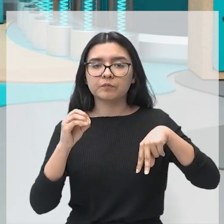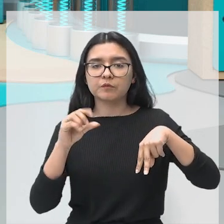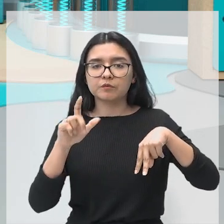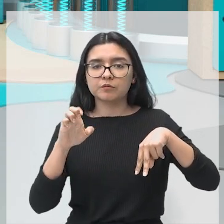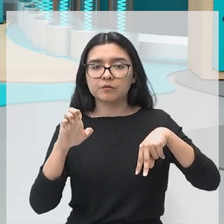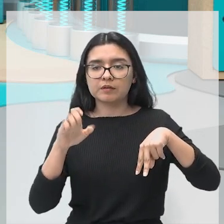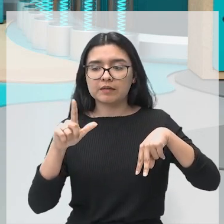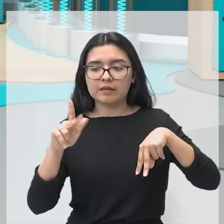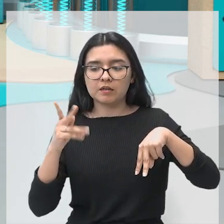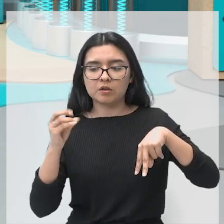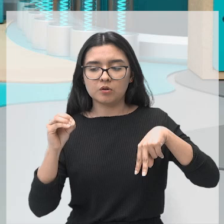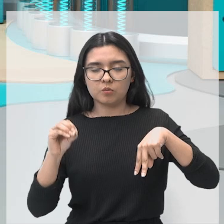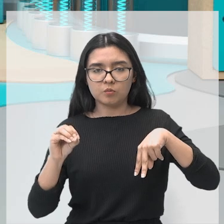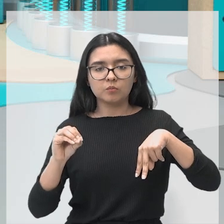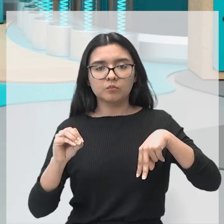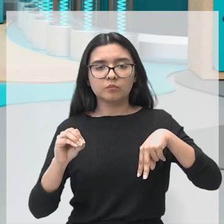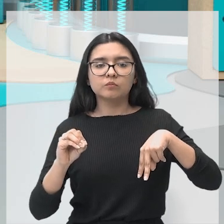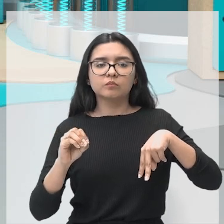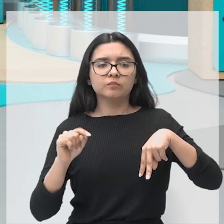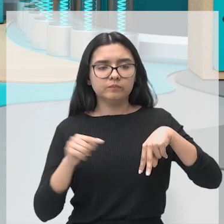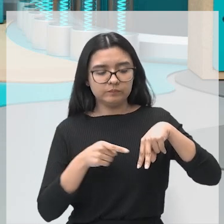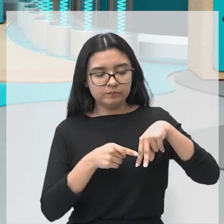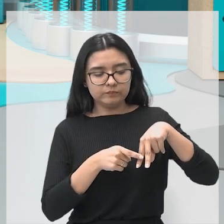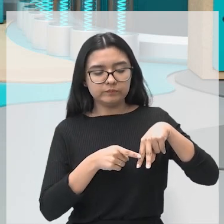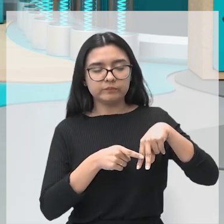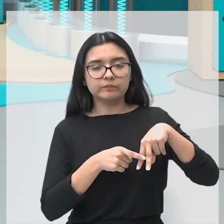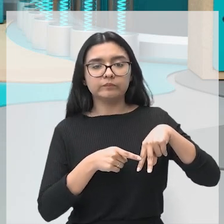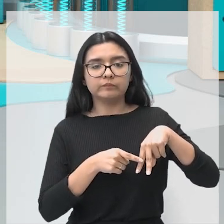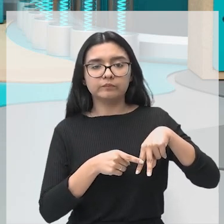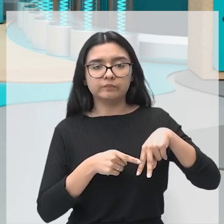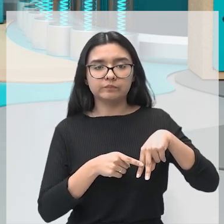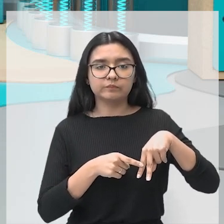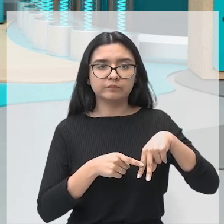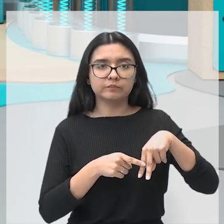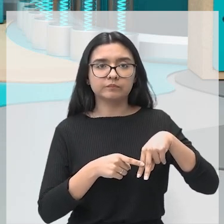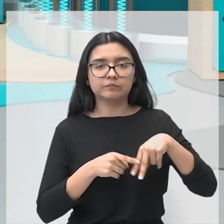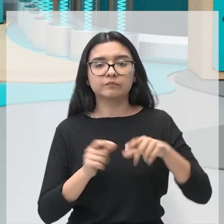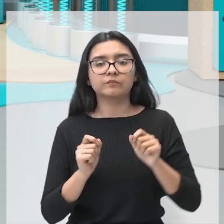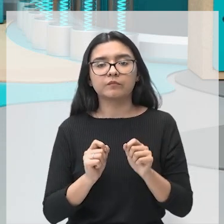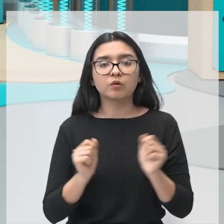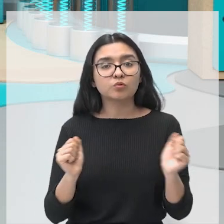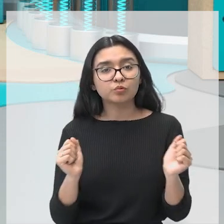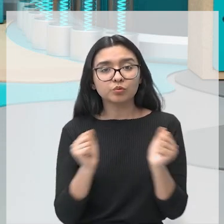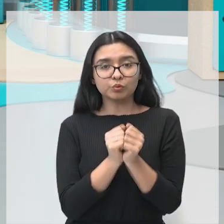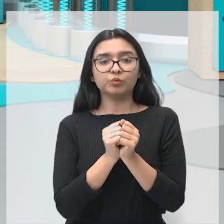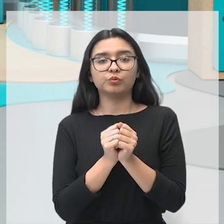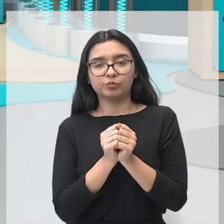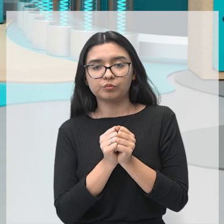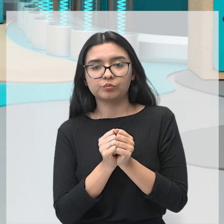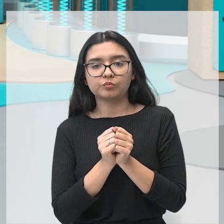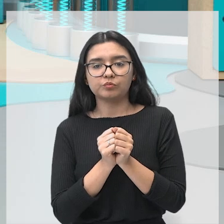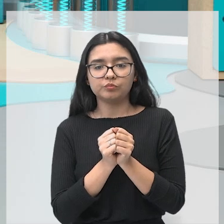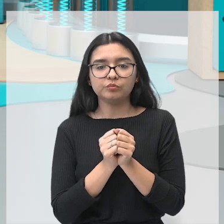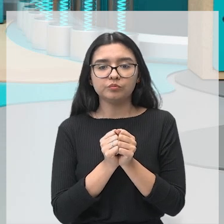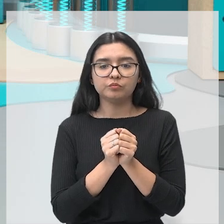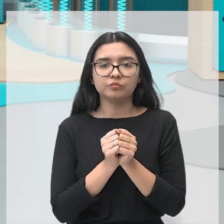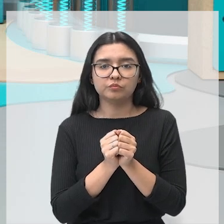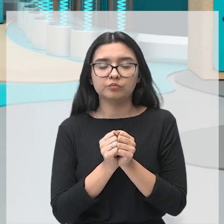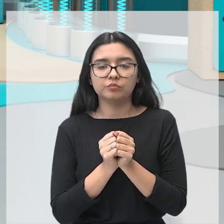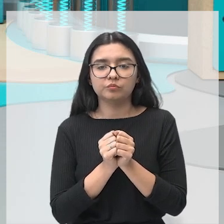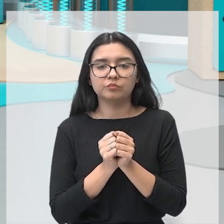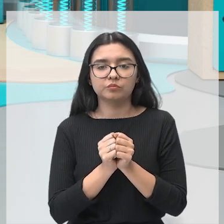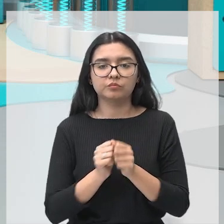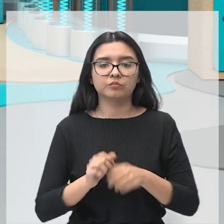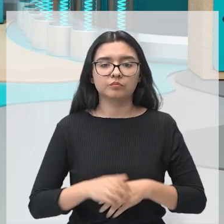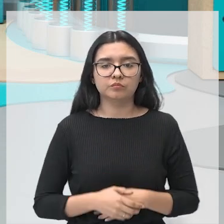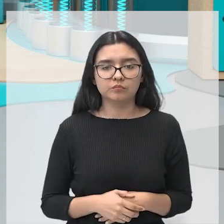joelho valgo, por exemplo, né? Onde os joelhos eles ficam mais próximos uns dos outros do que os pés, ou seja, eles vão ficar para